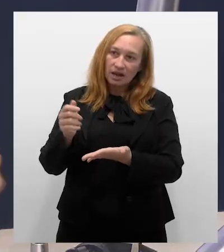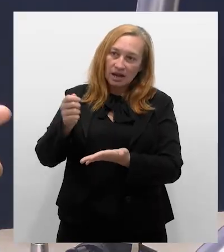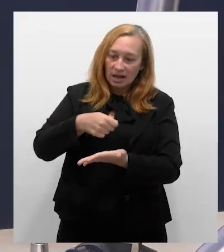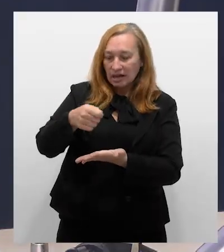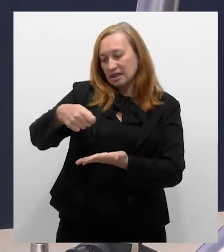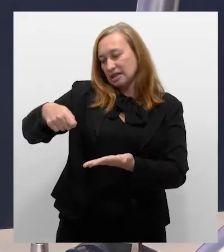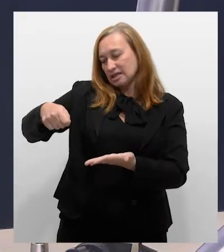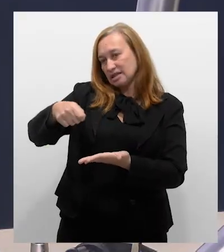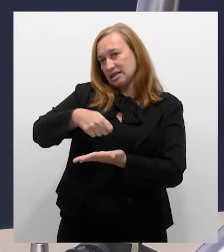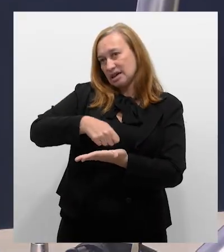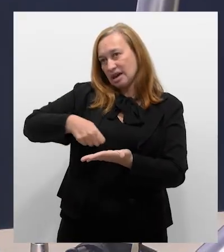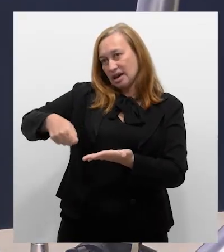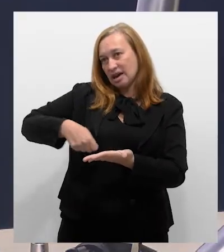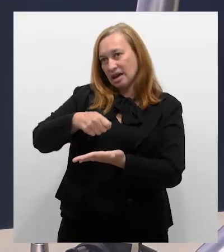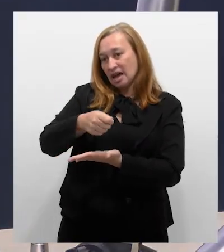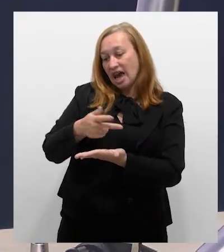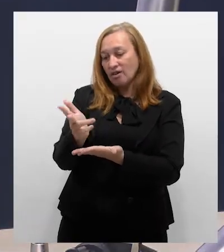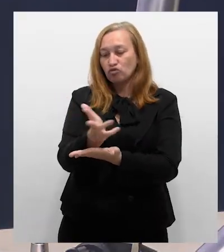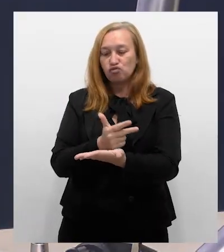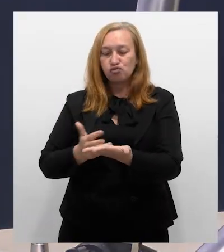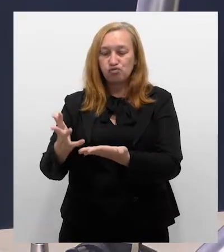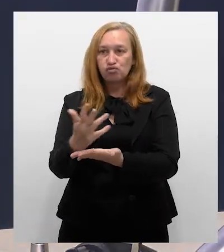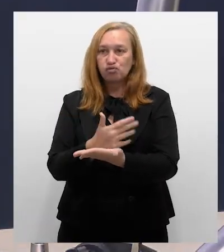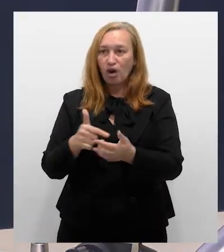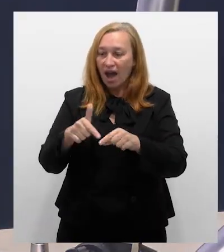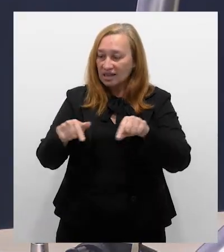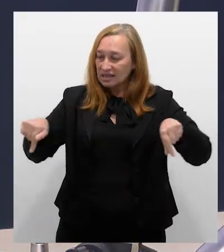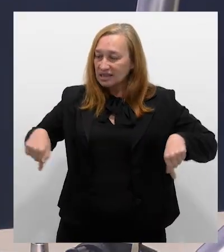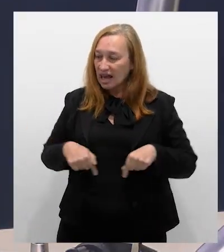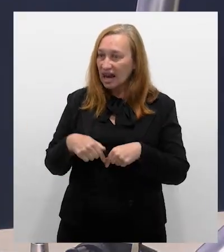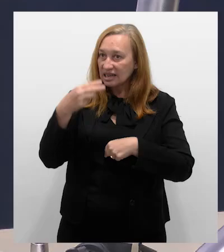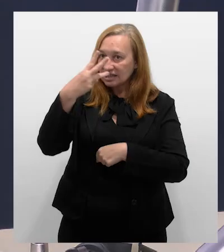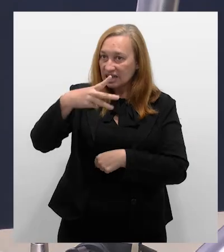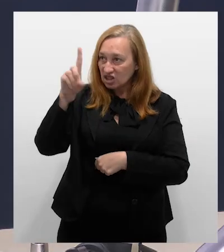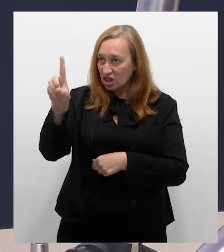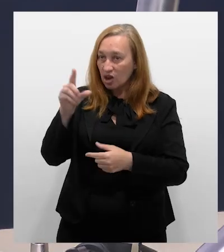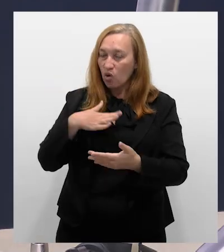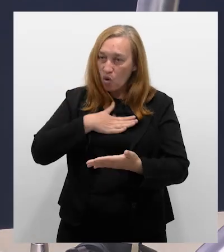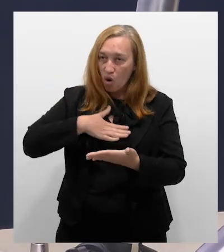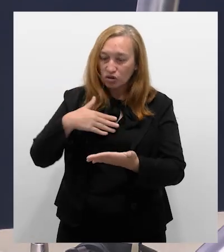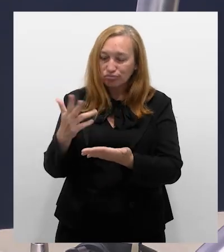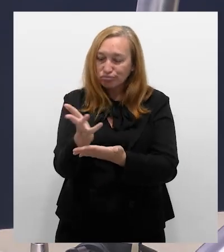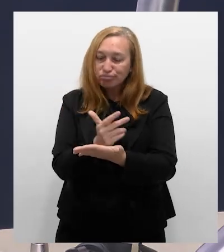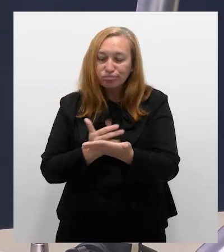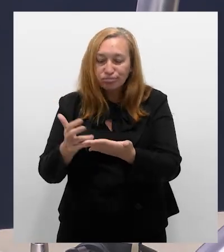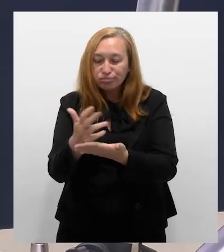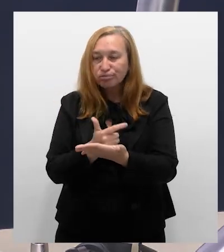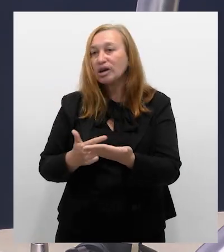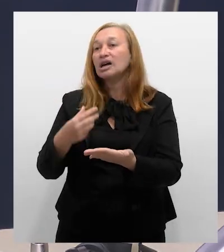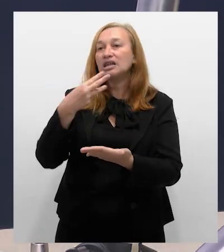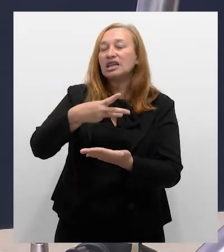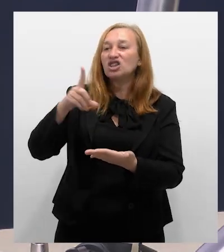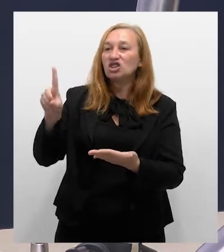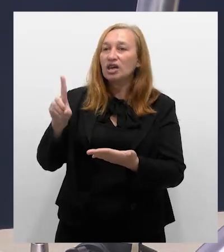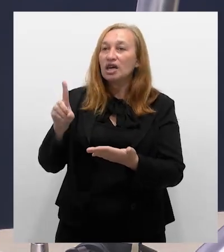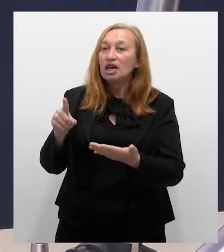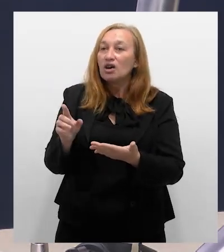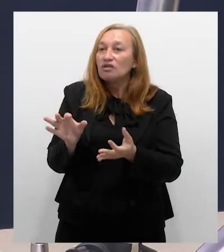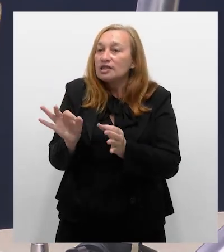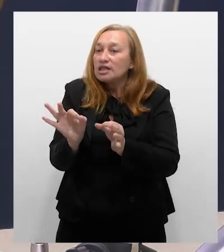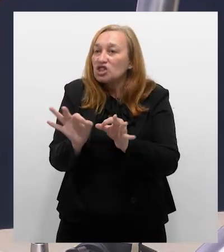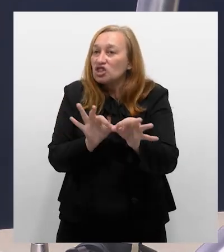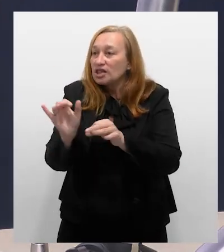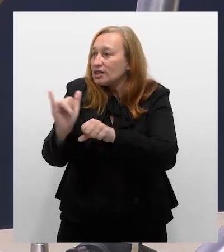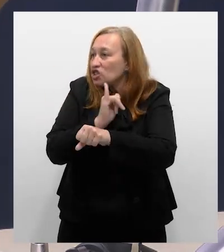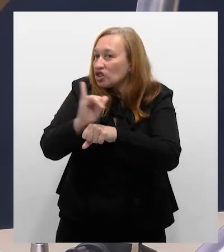telefone, saquei a canetinha aqui, eu comecei a desenhar a sala que nós estávamos, em 3D. Eu gosto muito de desenhar. Eu desenhei a sala em 3D e